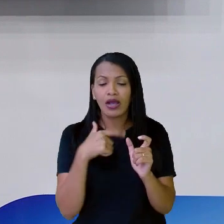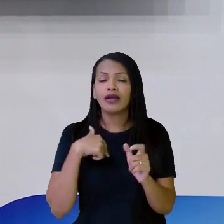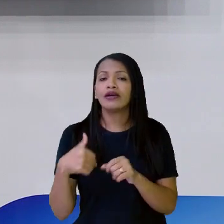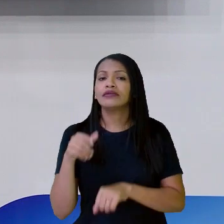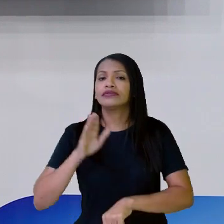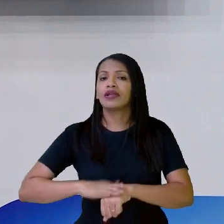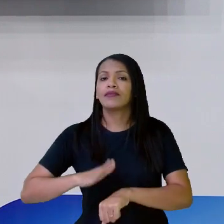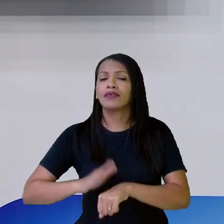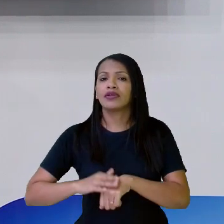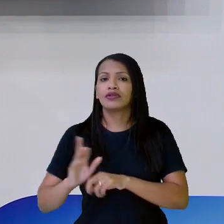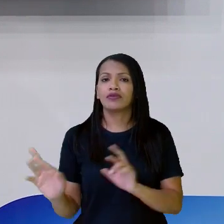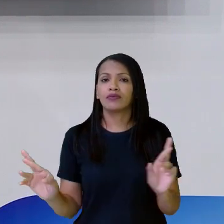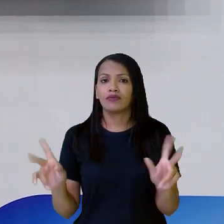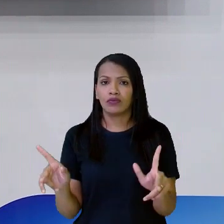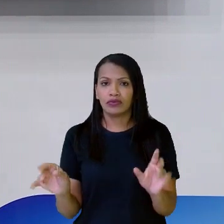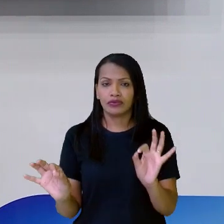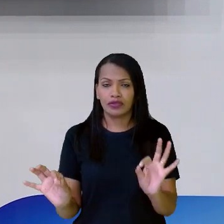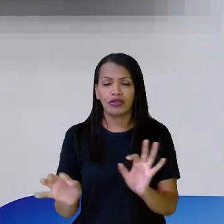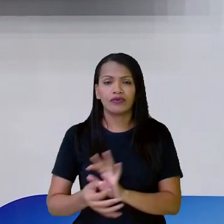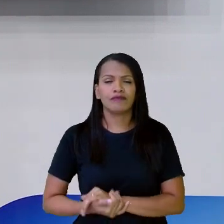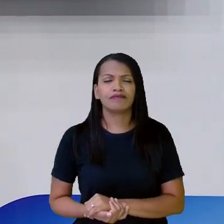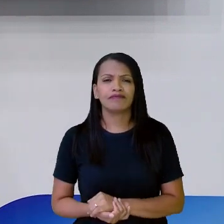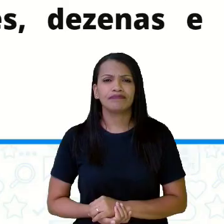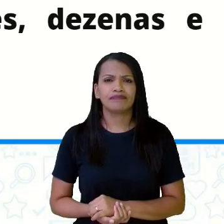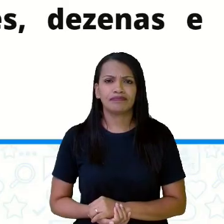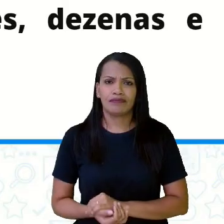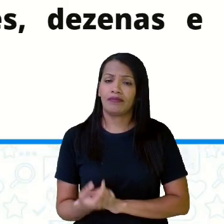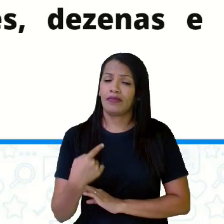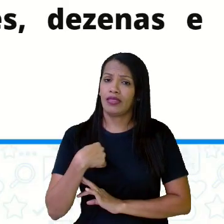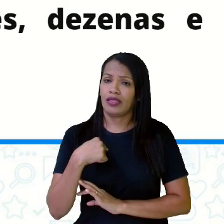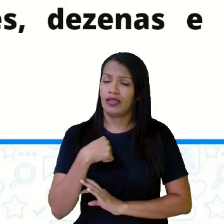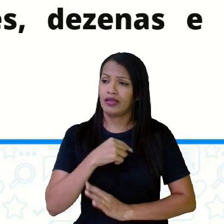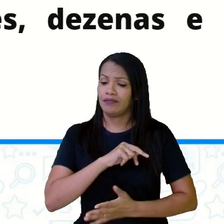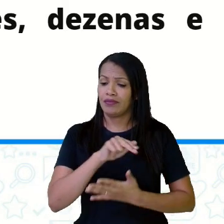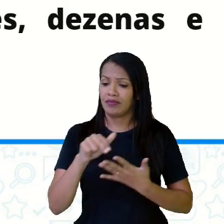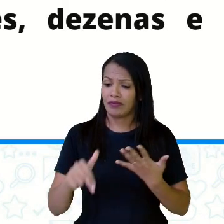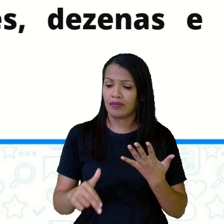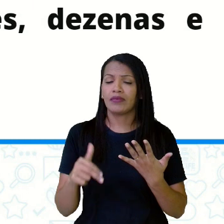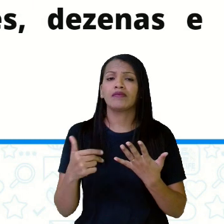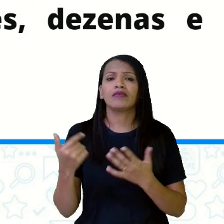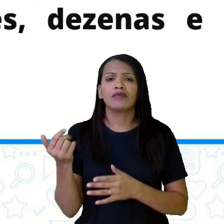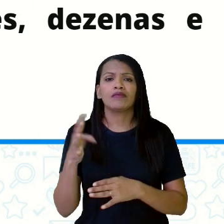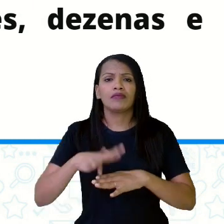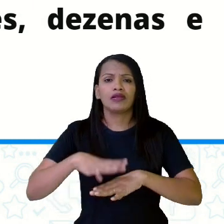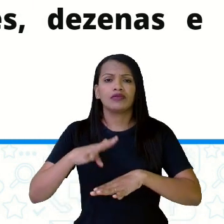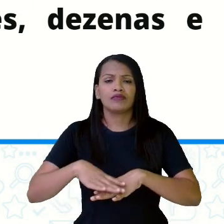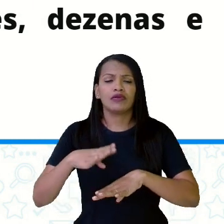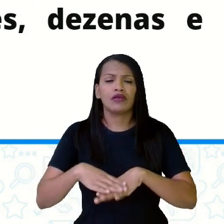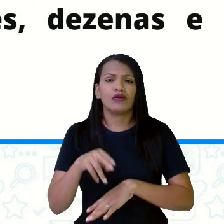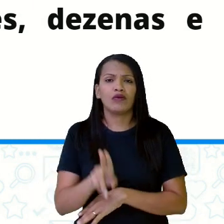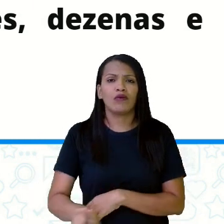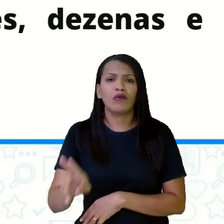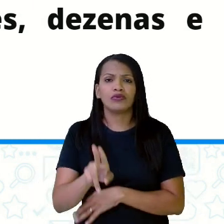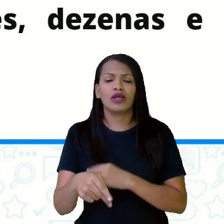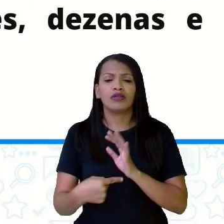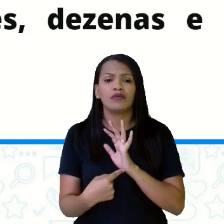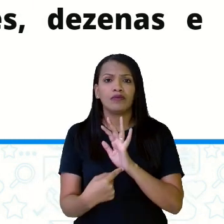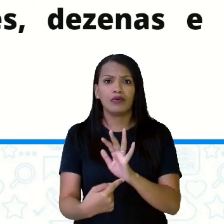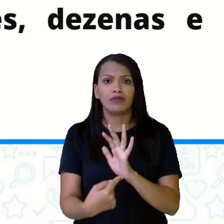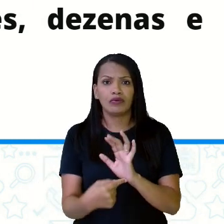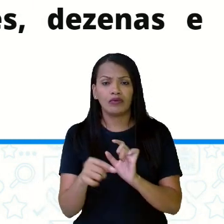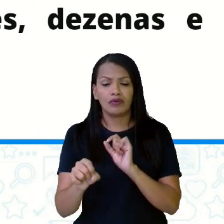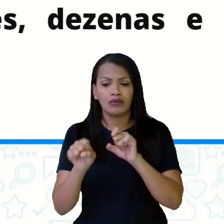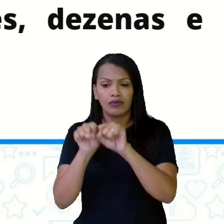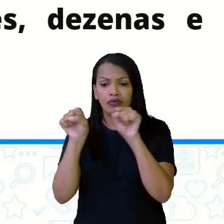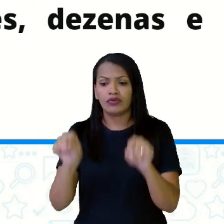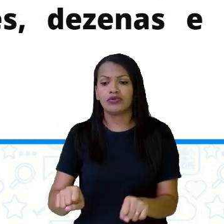é diferenciado. Os símbolos matemáticos utilizados para representar um número no sistema decimal